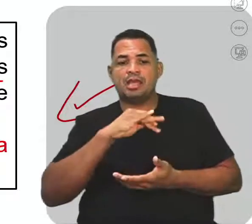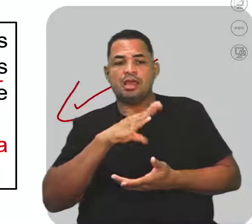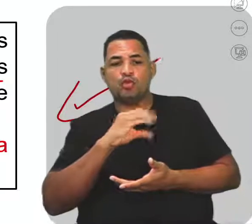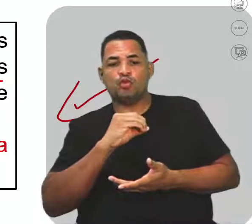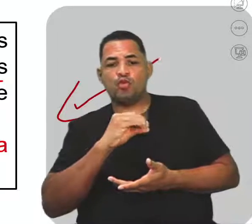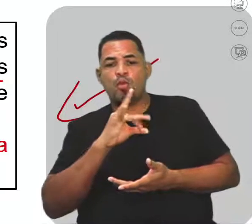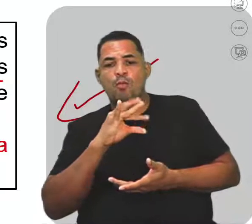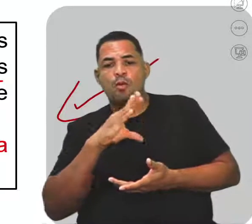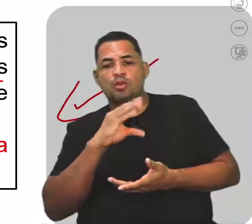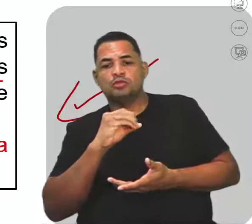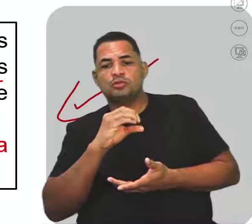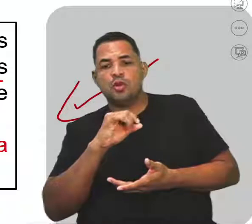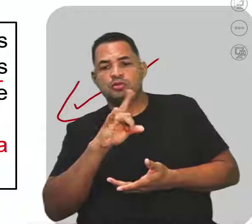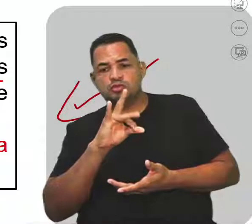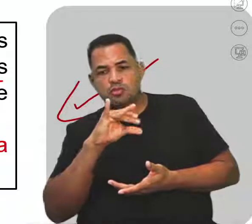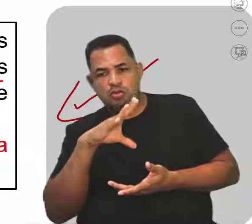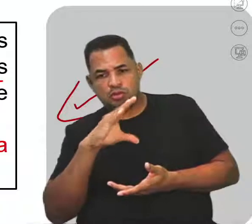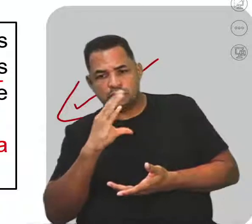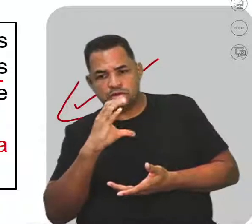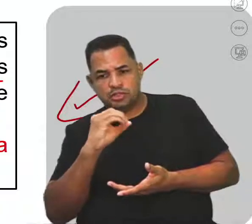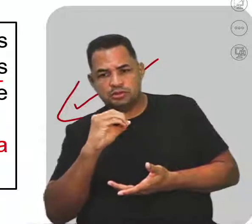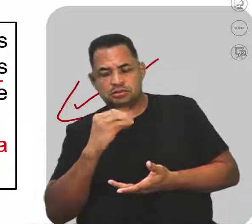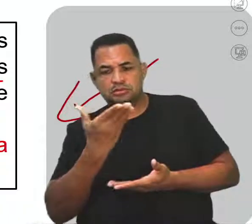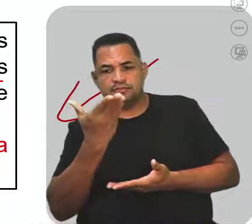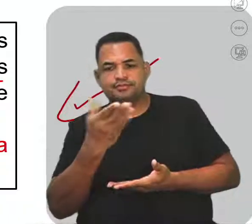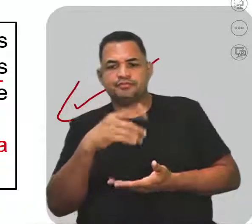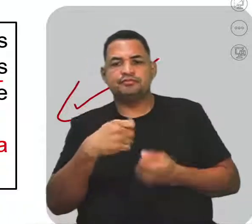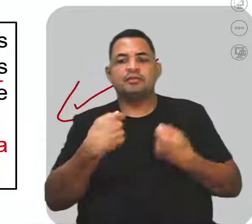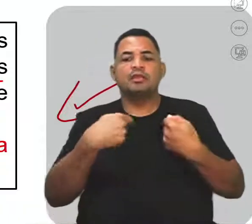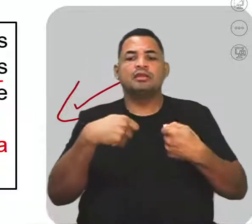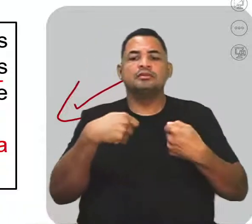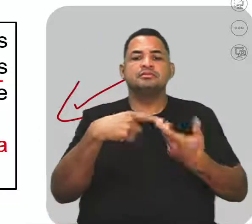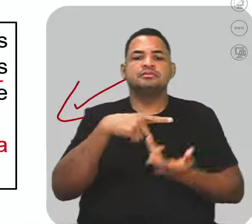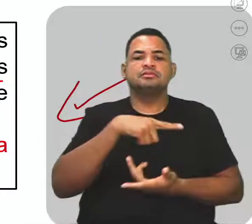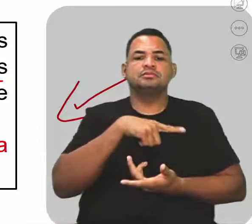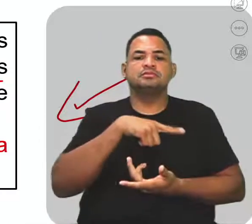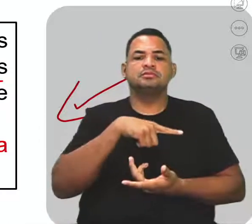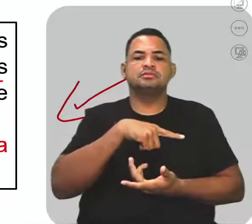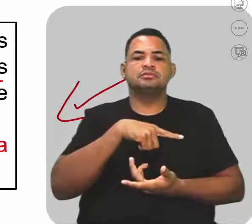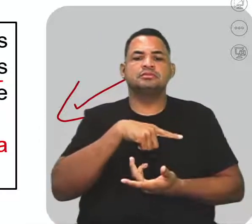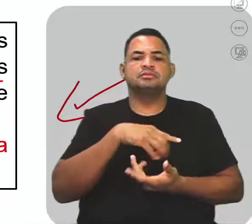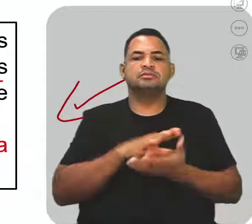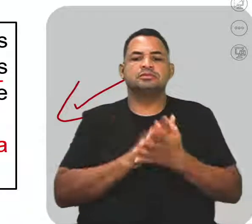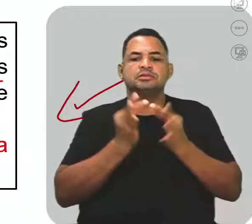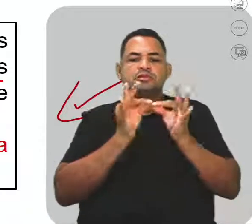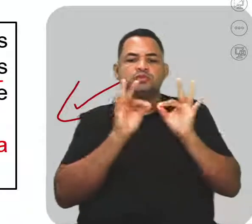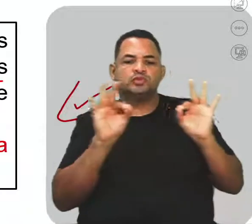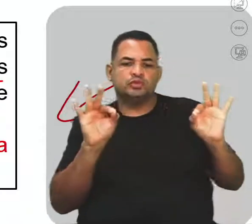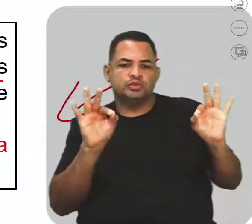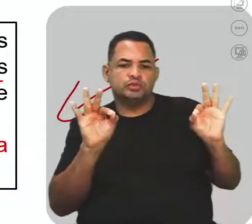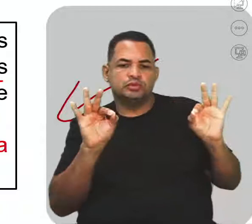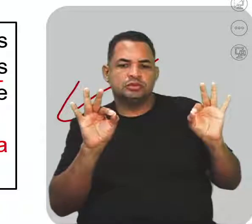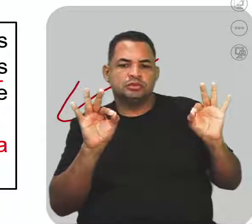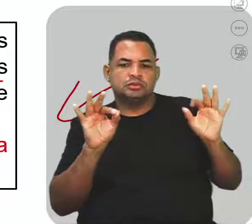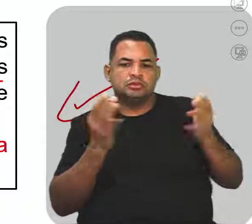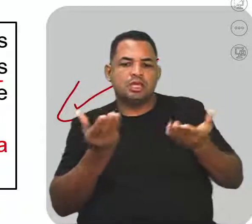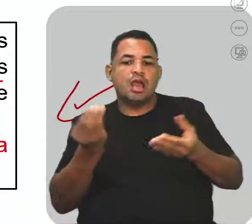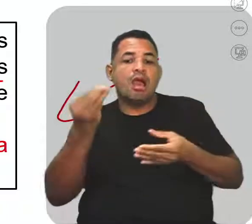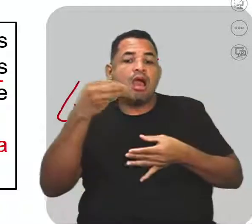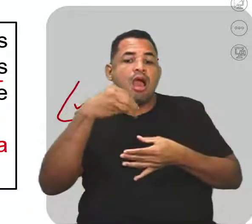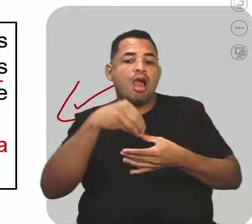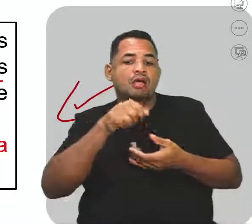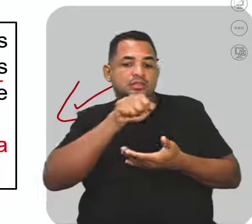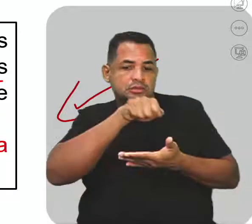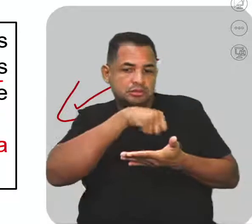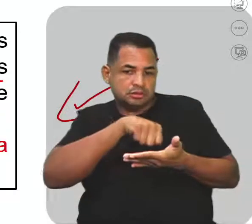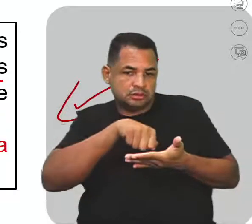por subordinação. Então, nós estamos precisando o quê? Sintaticamente, né? Acrescentar,